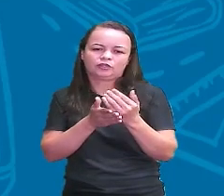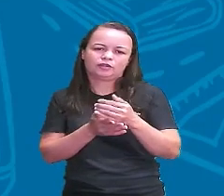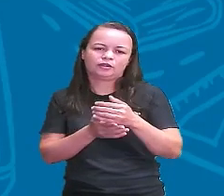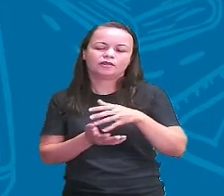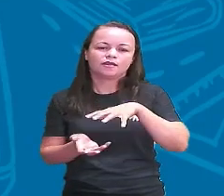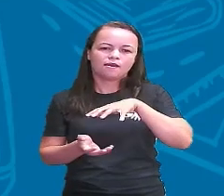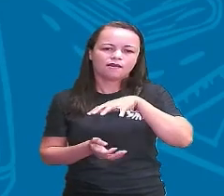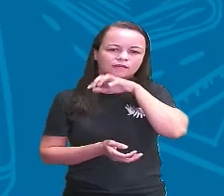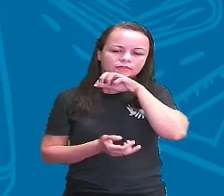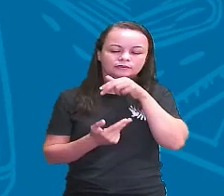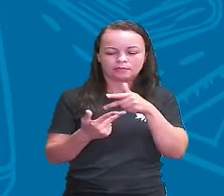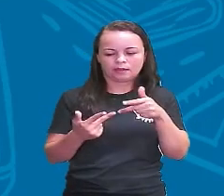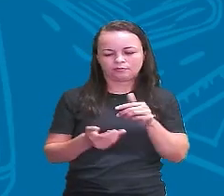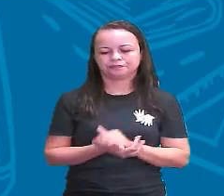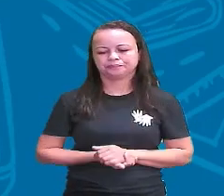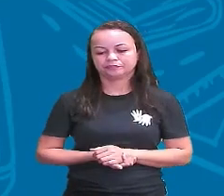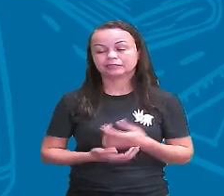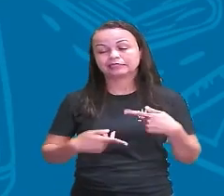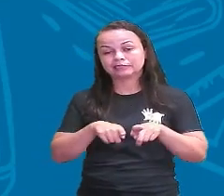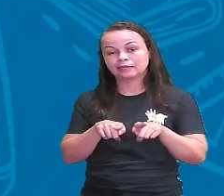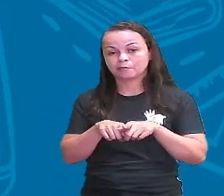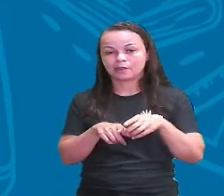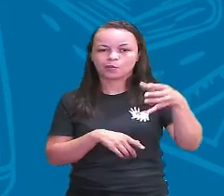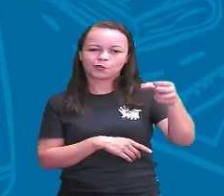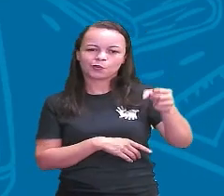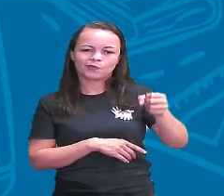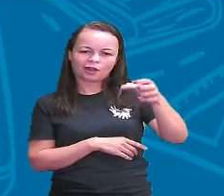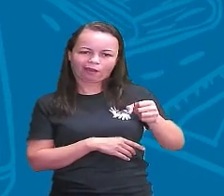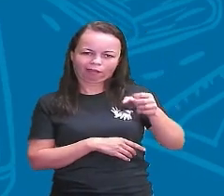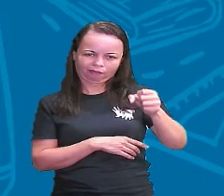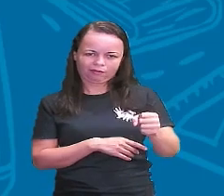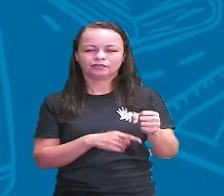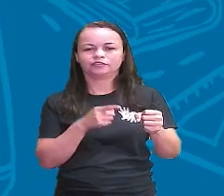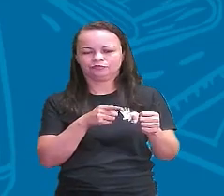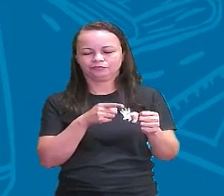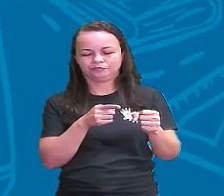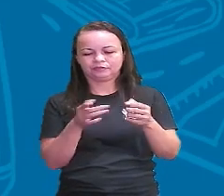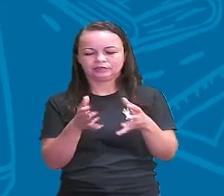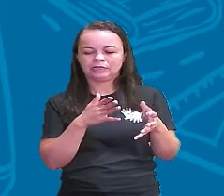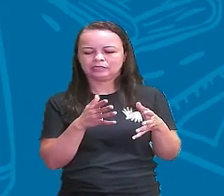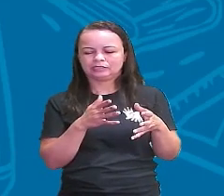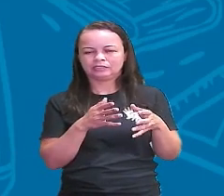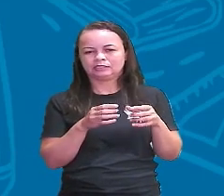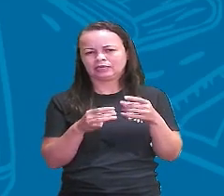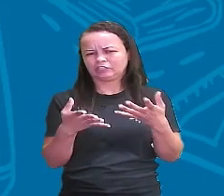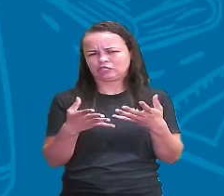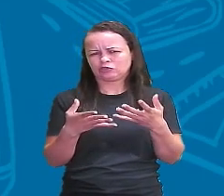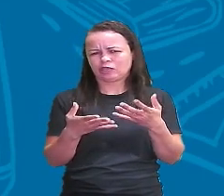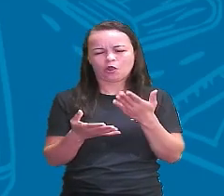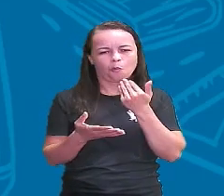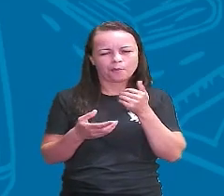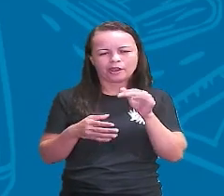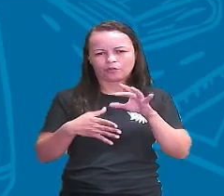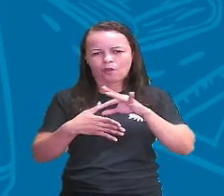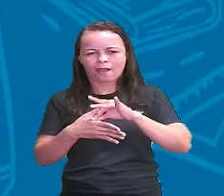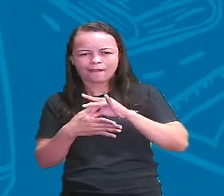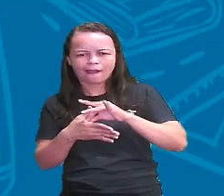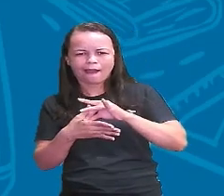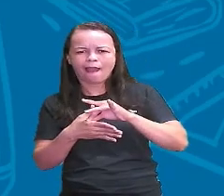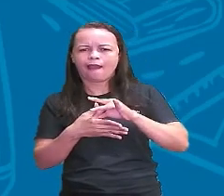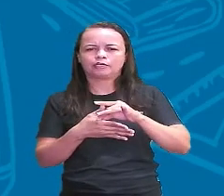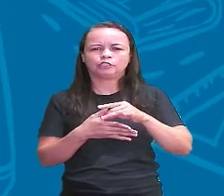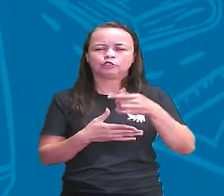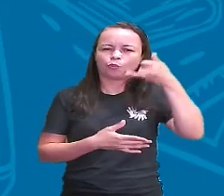alimento de origem animal, o leite, né? Apesar da gente não estar comendo lá a carne do boi, da vaca, a gente está comendo